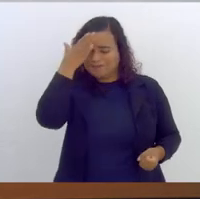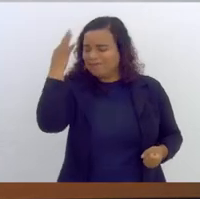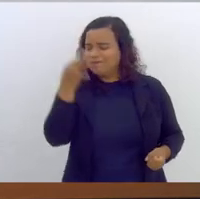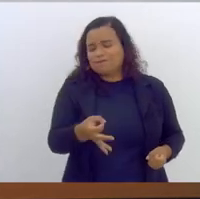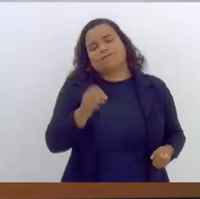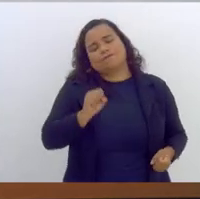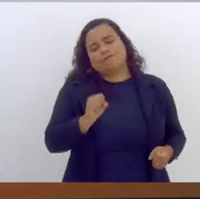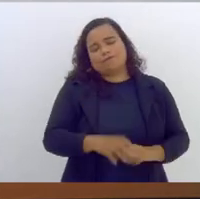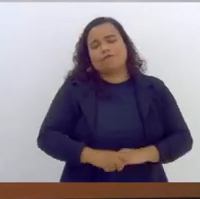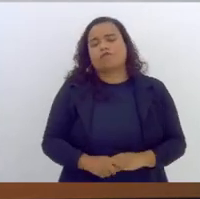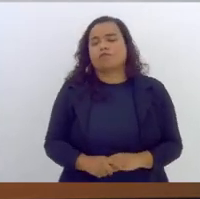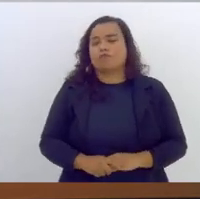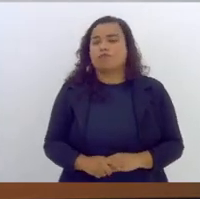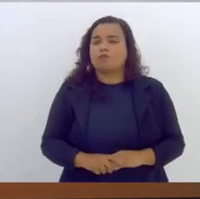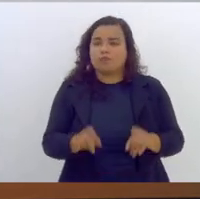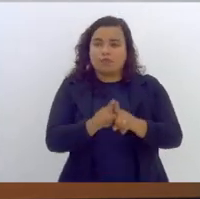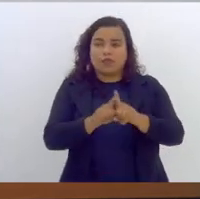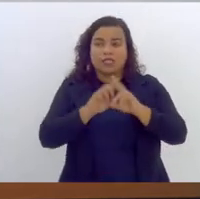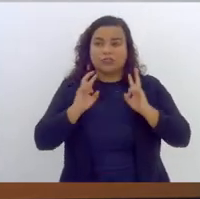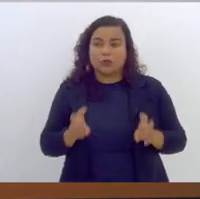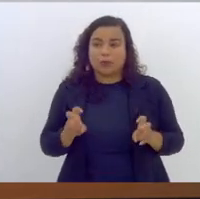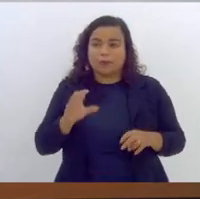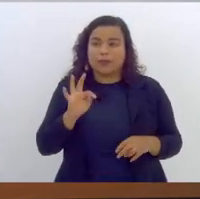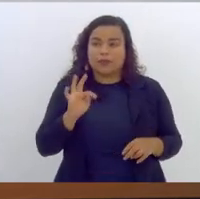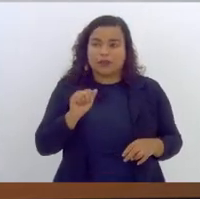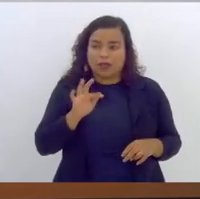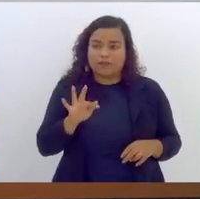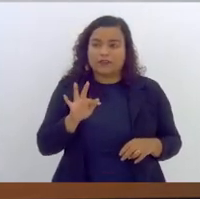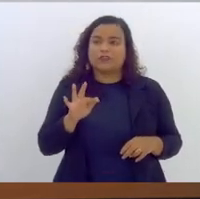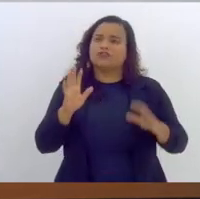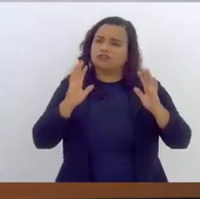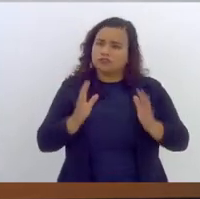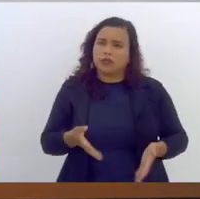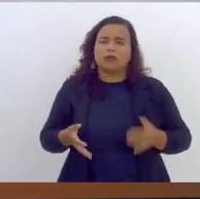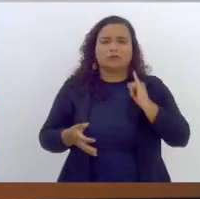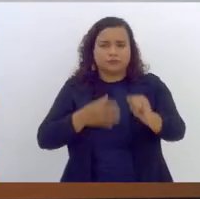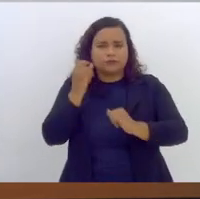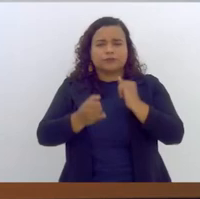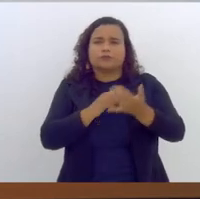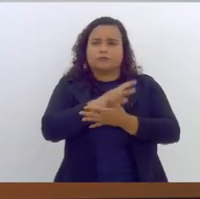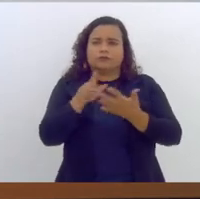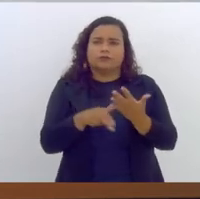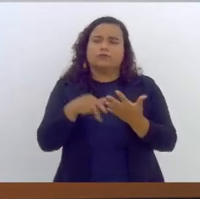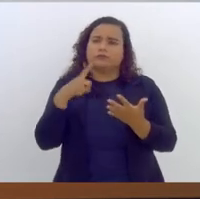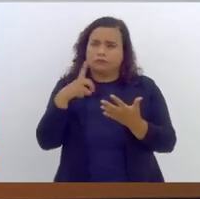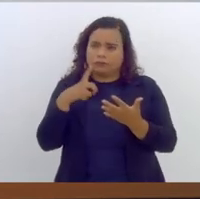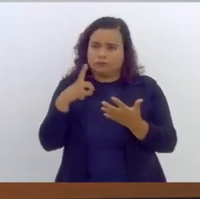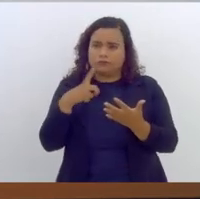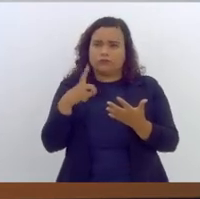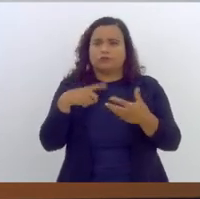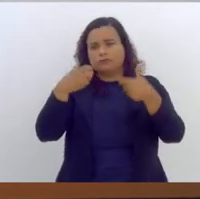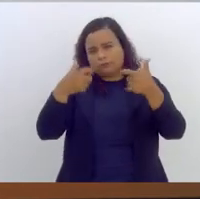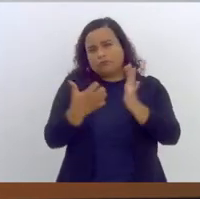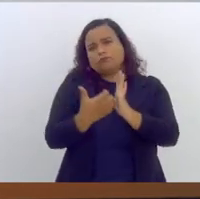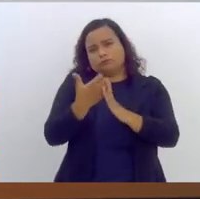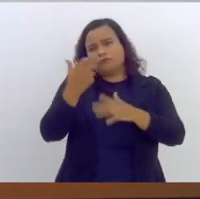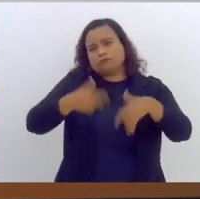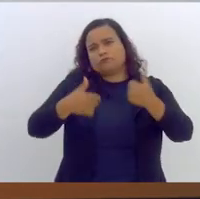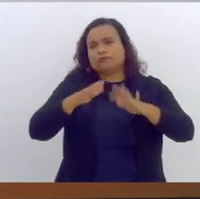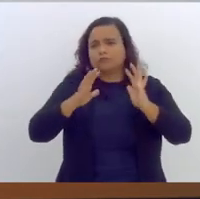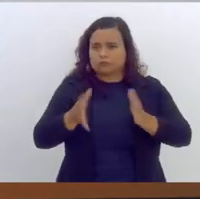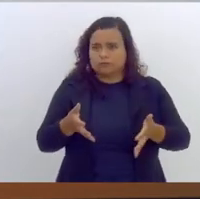disso com relação ao TAF né já foram dadas as maiores explicações maiores